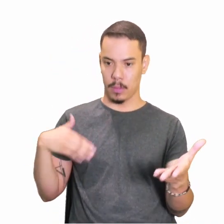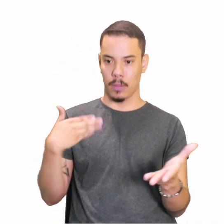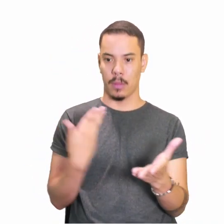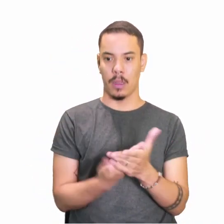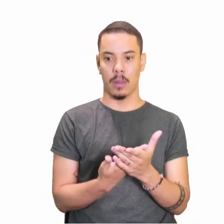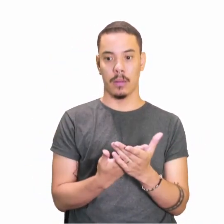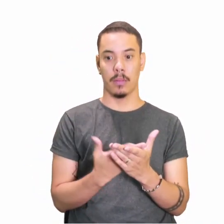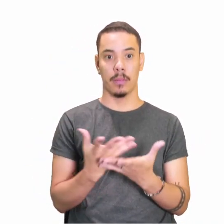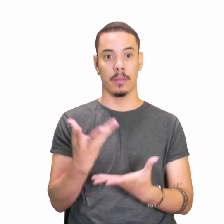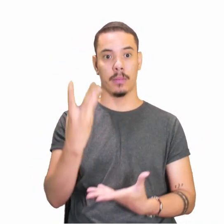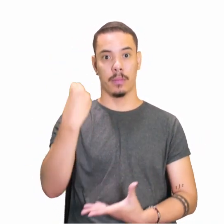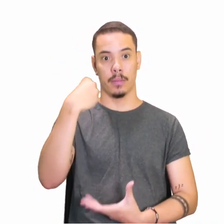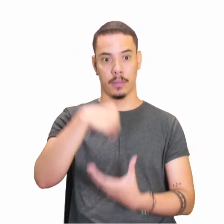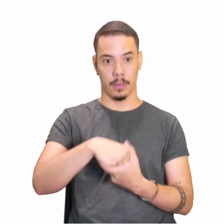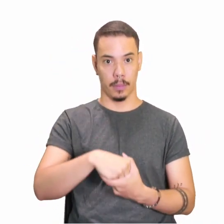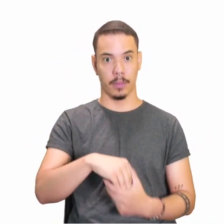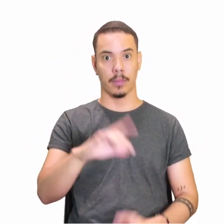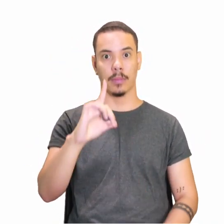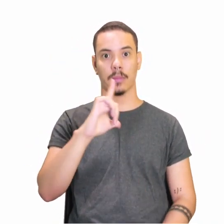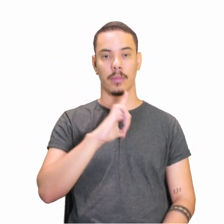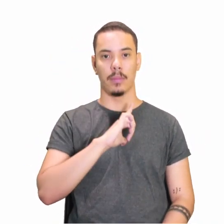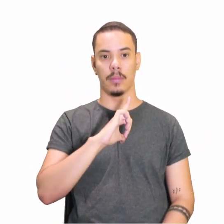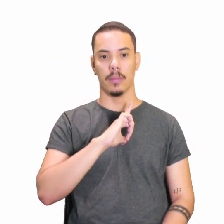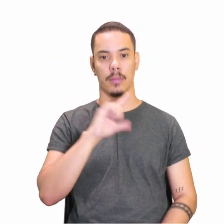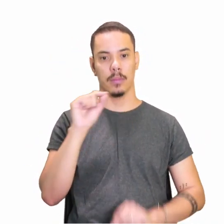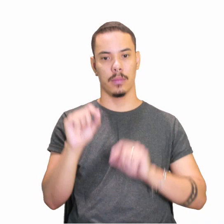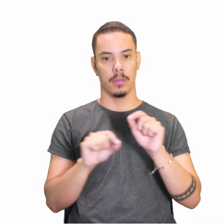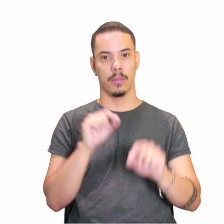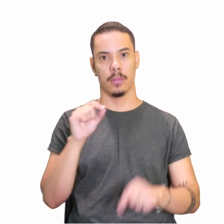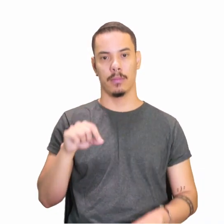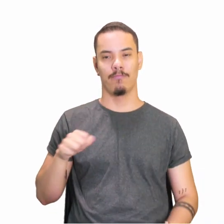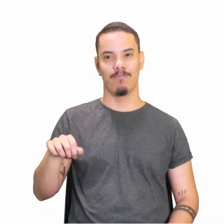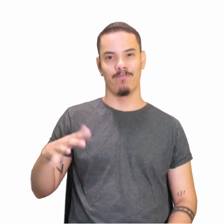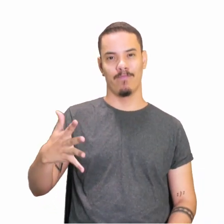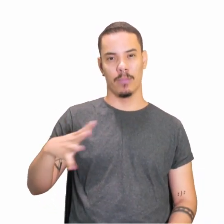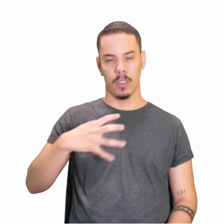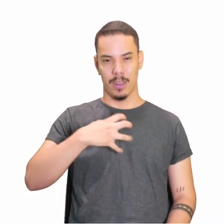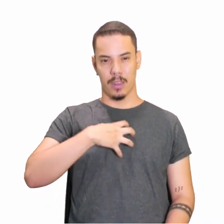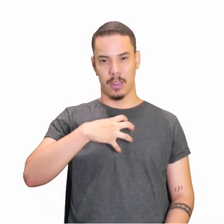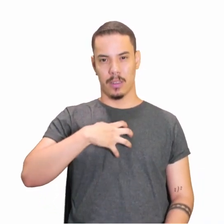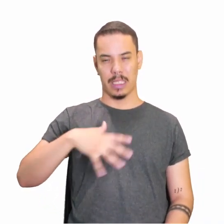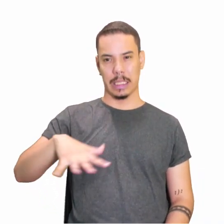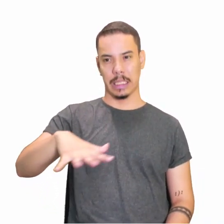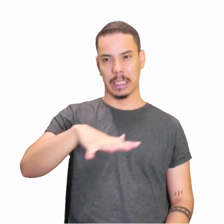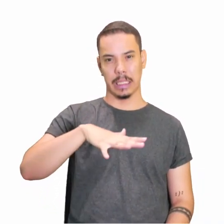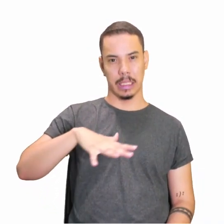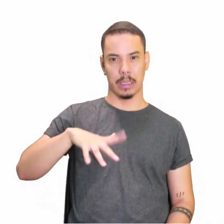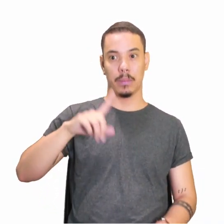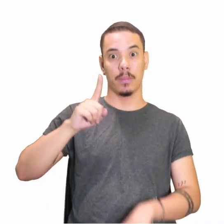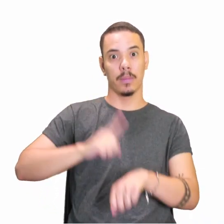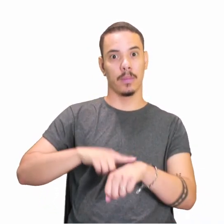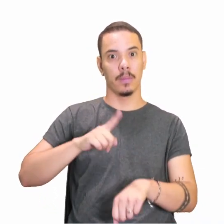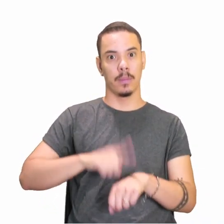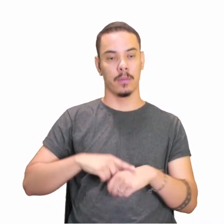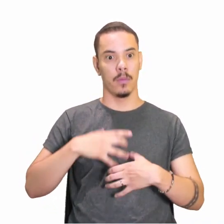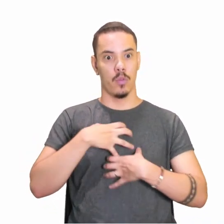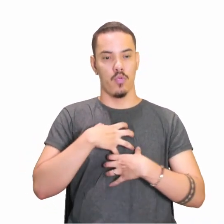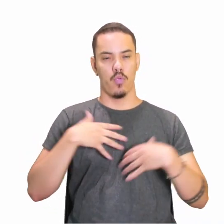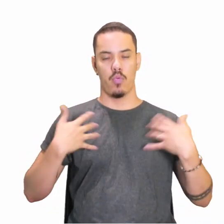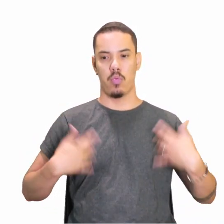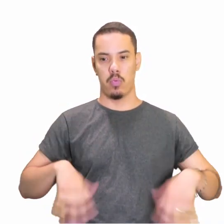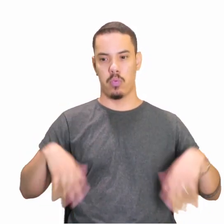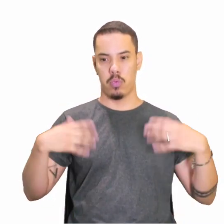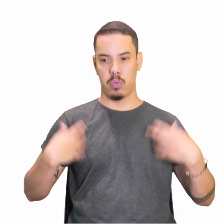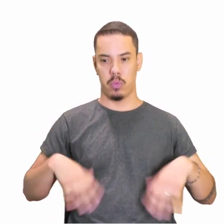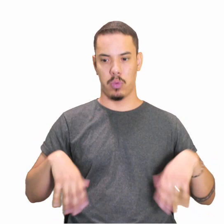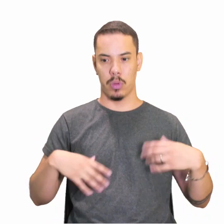desse enredo vai ter o quê? Um clímax. O que é o clímax? É aquele momento da tensão.